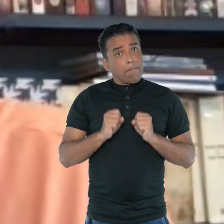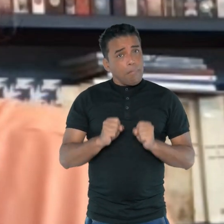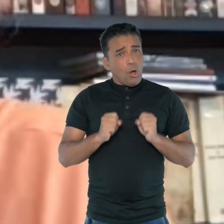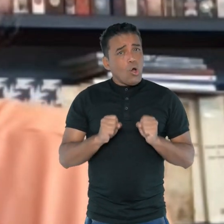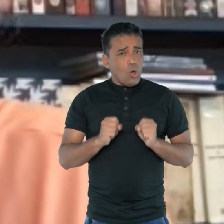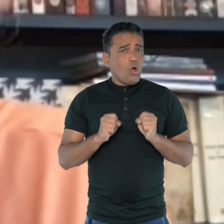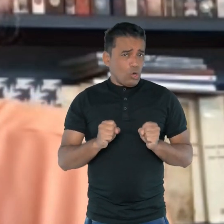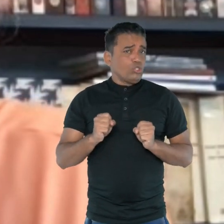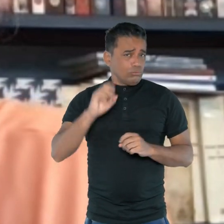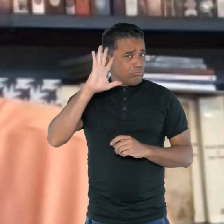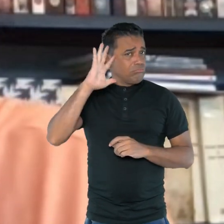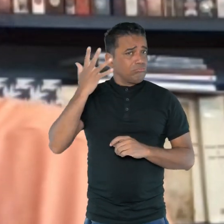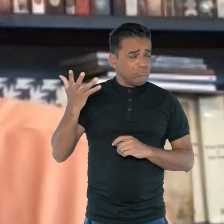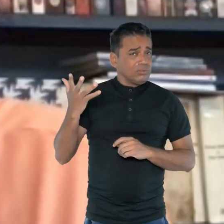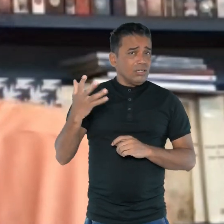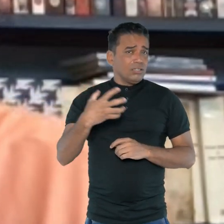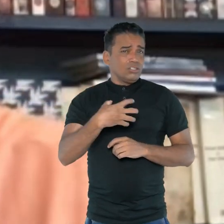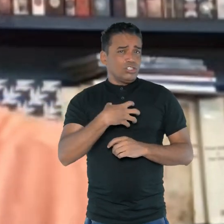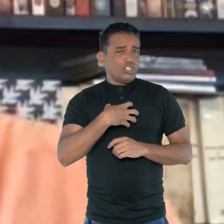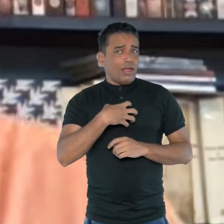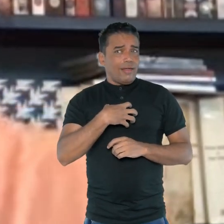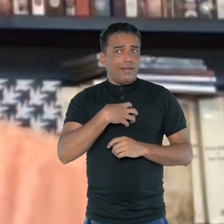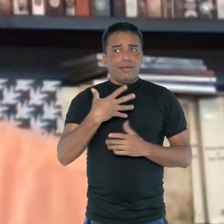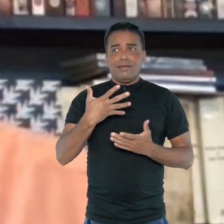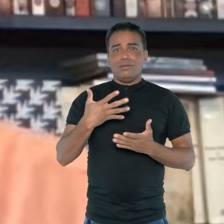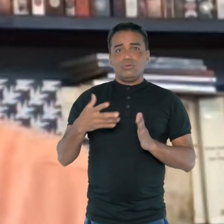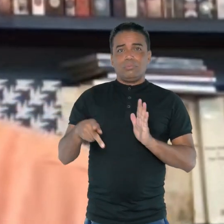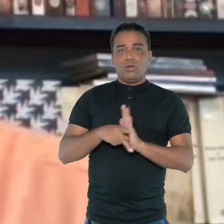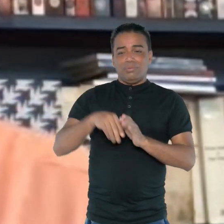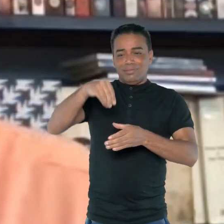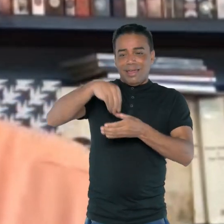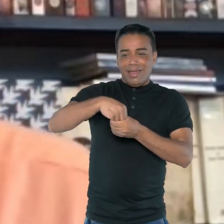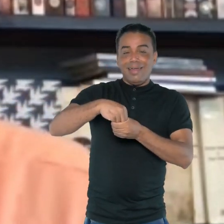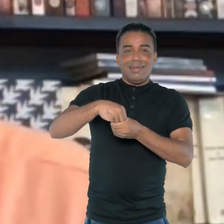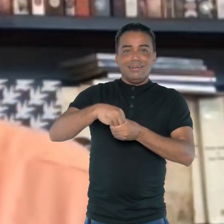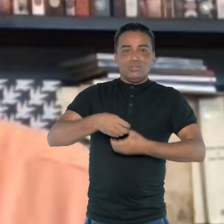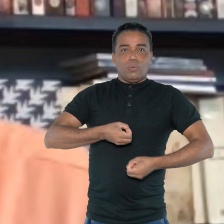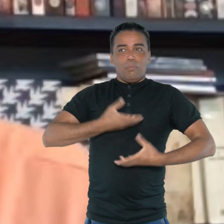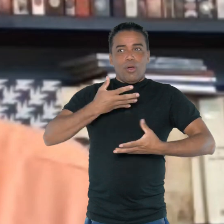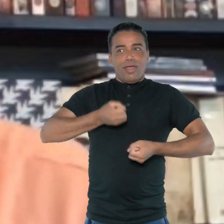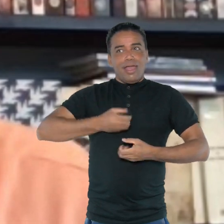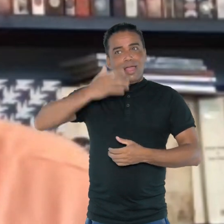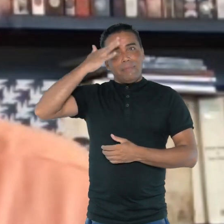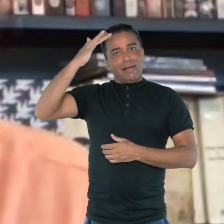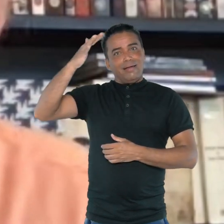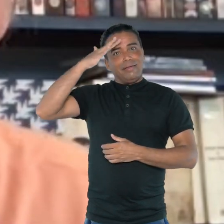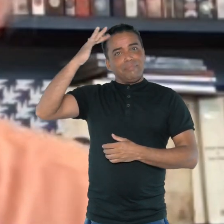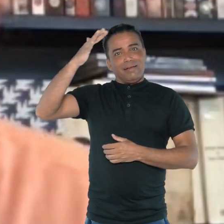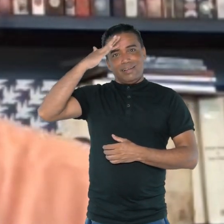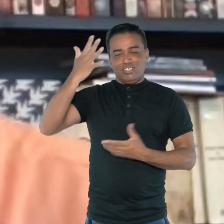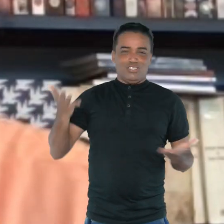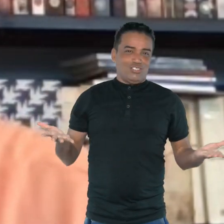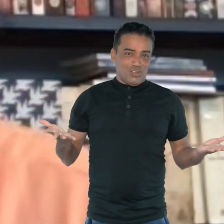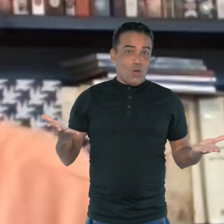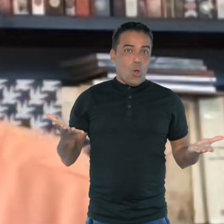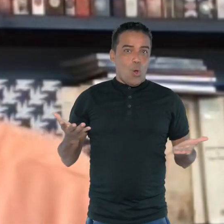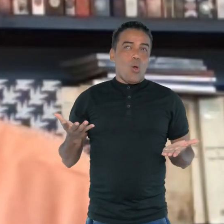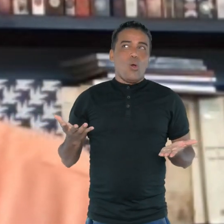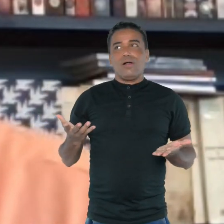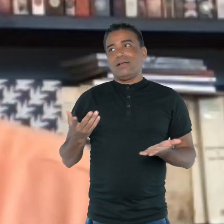pode até acontecer da forma, eventualmente, não caber um poema que você imaginou, e aí você imaginou